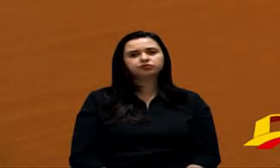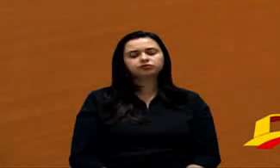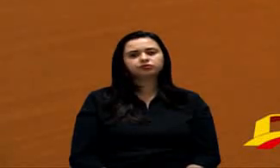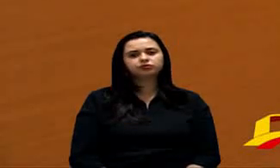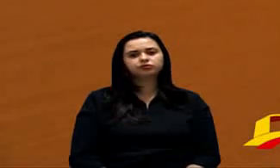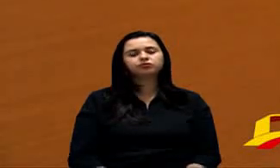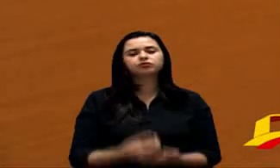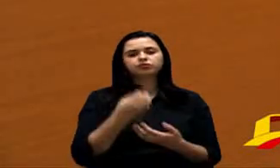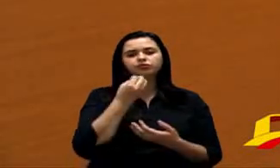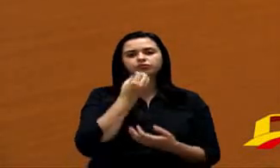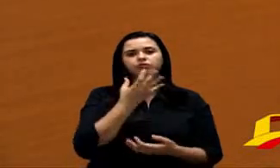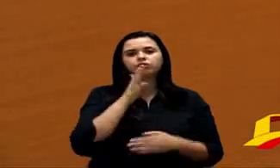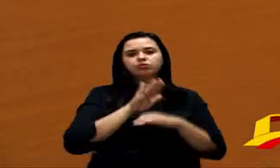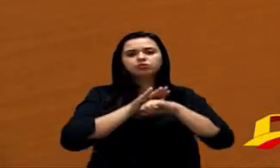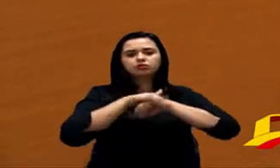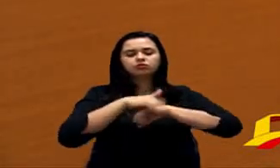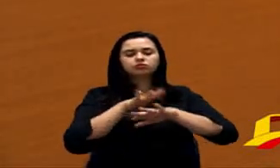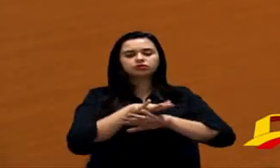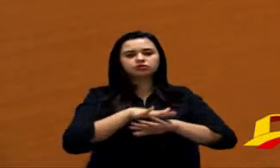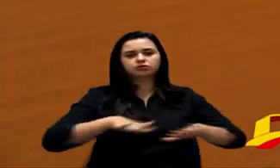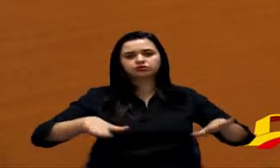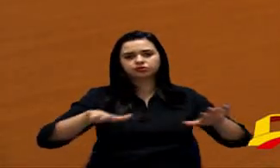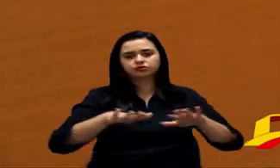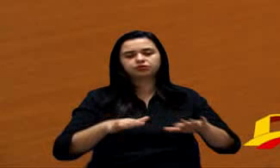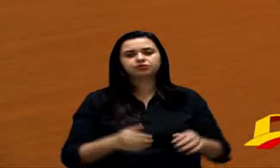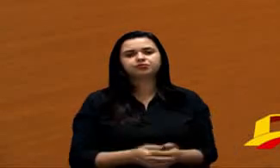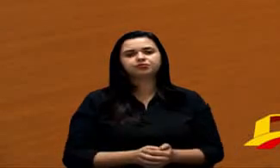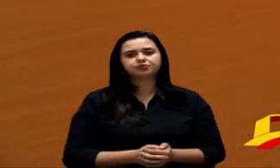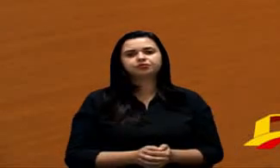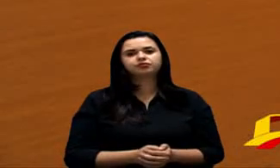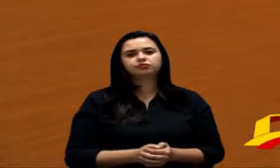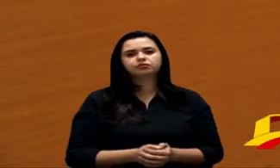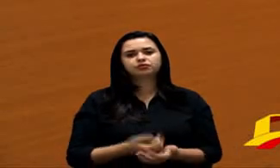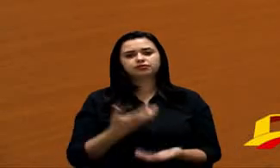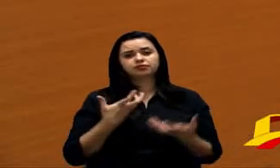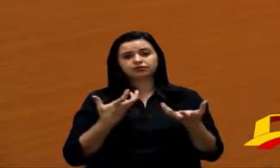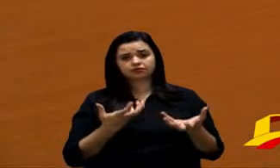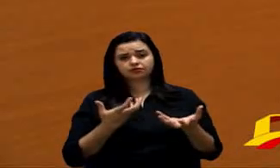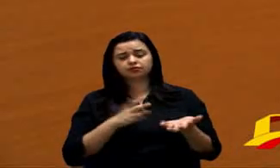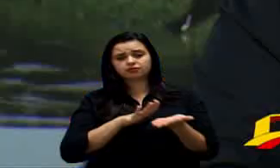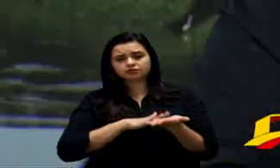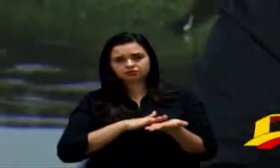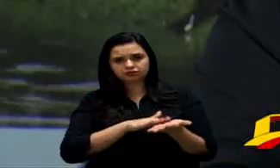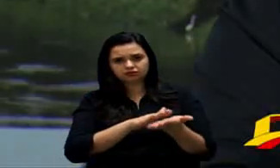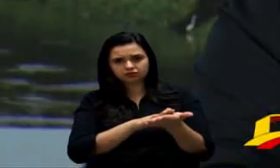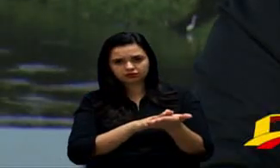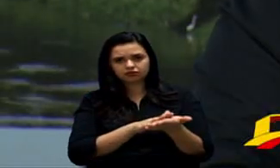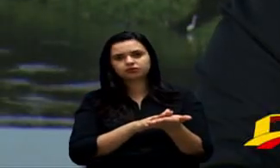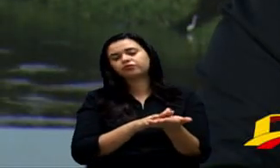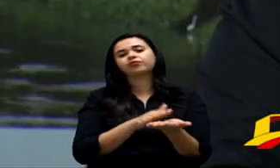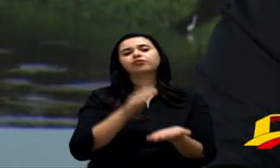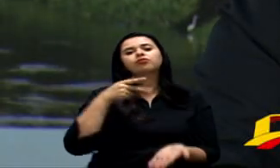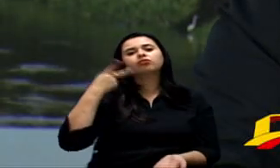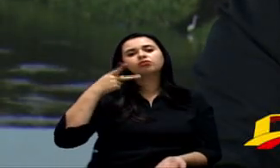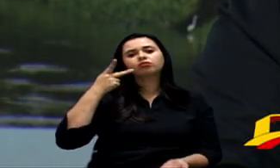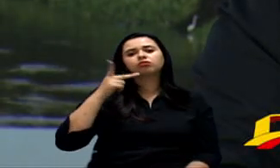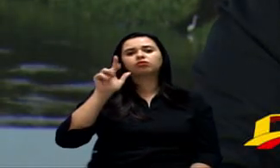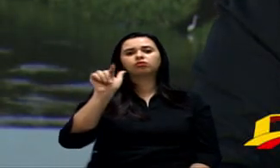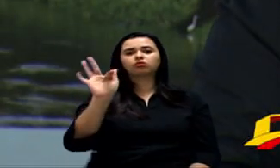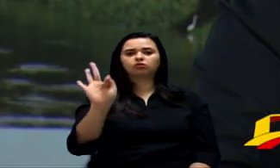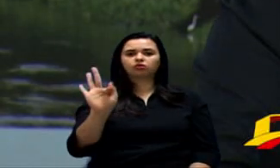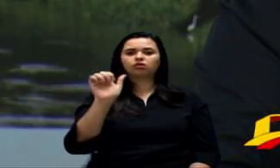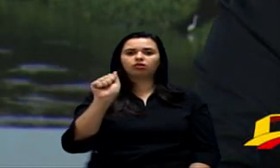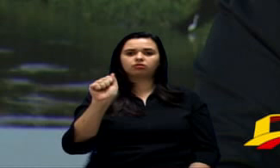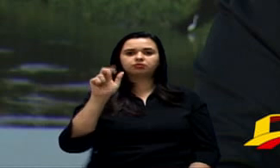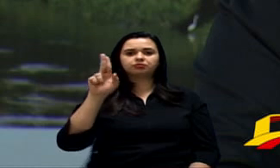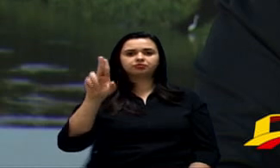Boa noite a todos. Primeiramente, queria parabenizar o vereador Fausto Pérez, o vereador Fernandinho, pela sua audiência. Porque não dá para enviar, não dá